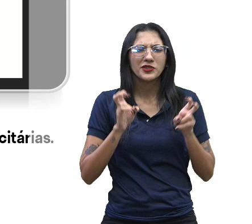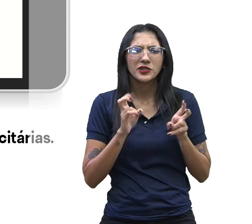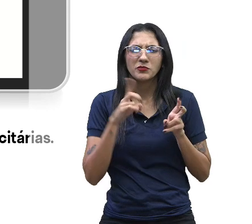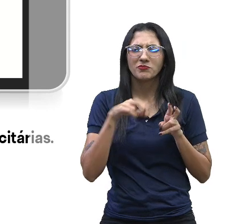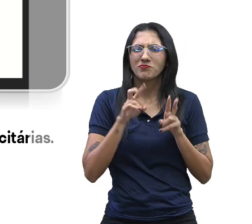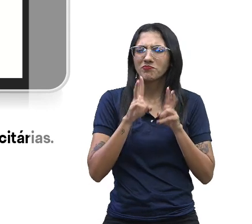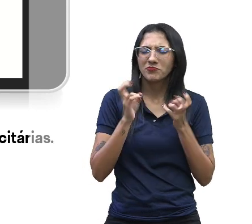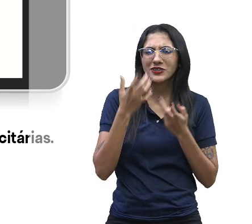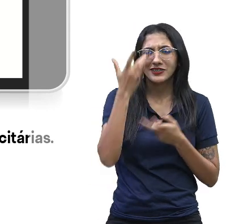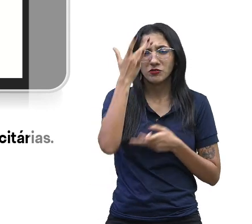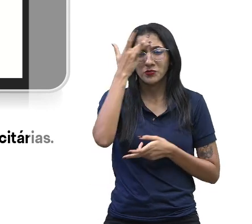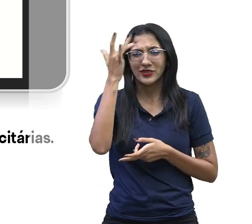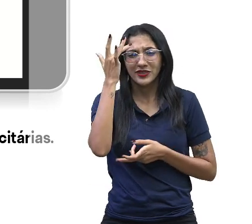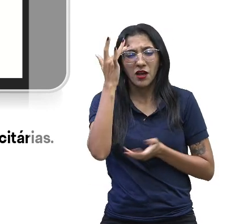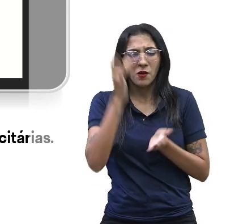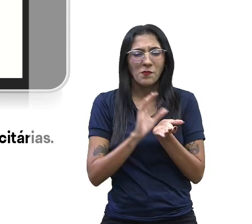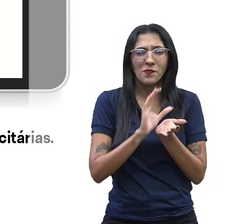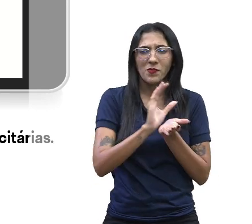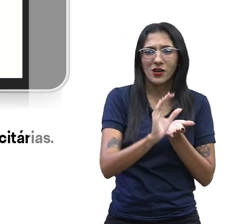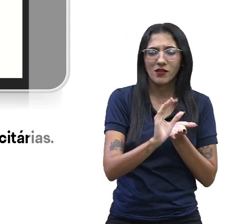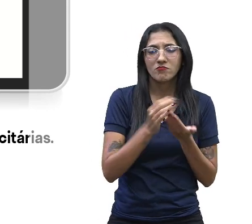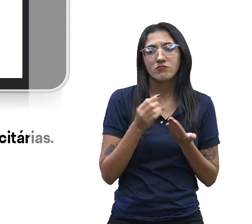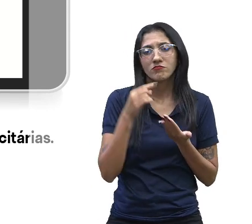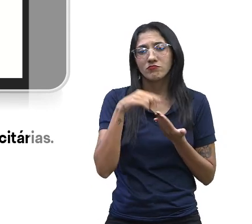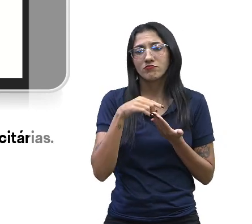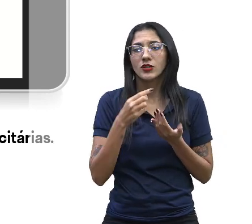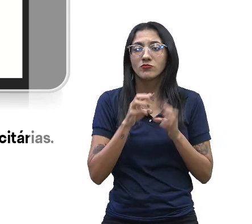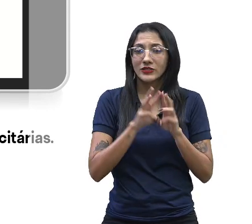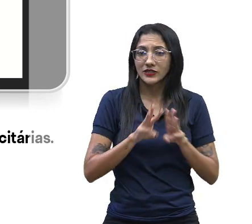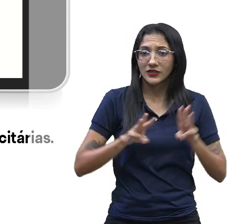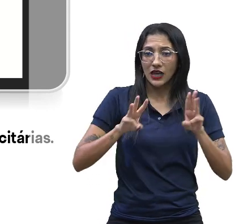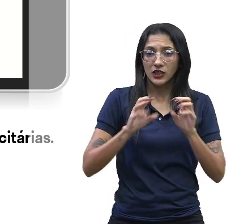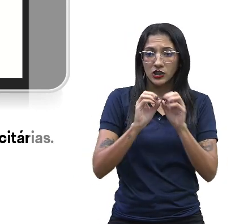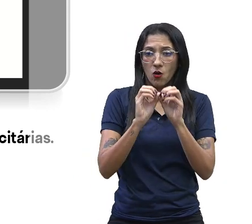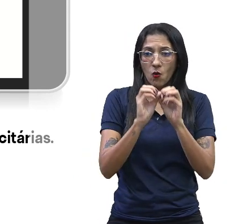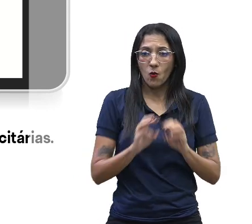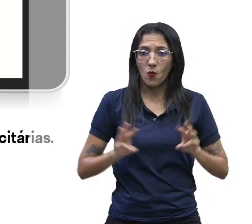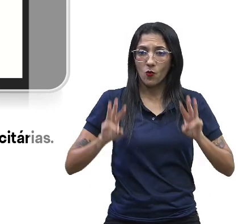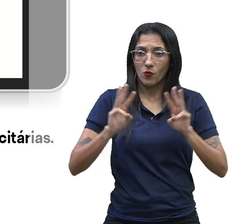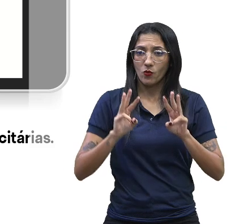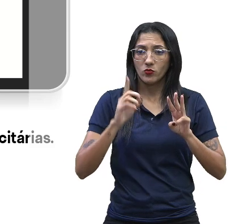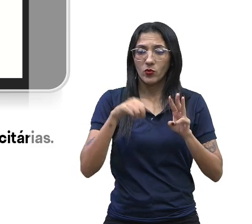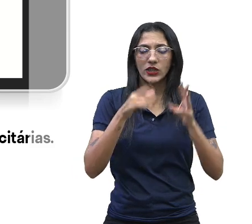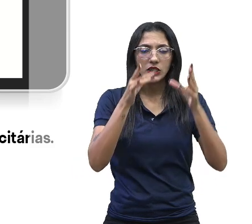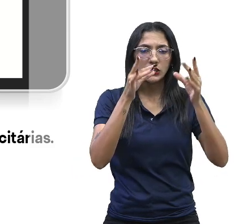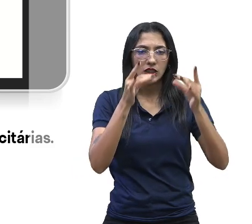de todo o ano, a ONU News traz a seguinte lead,